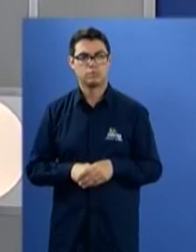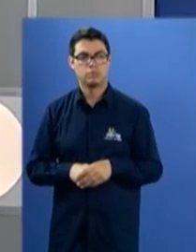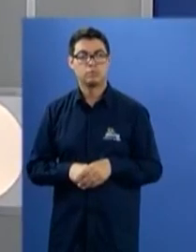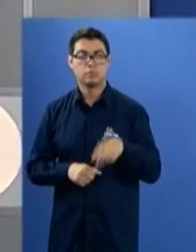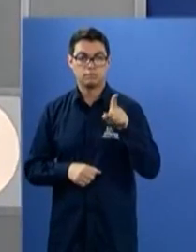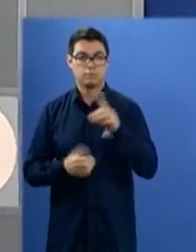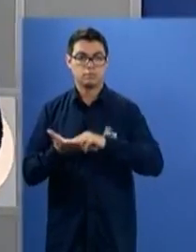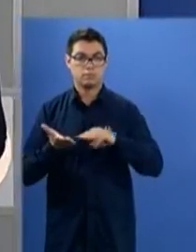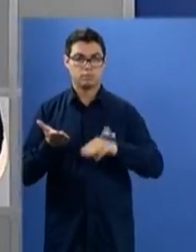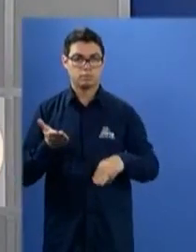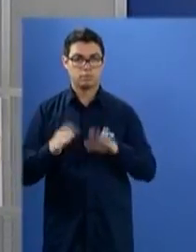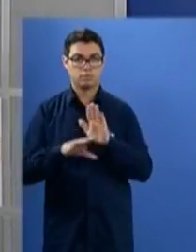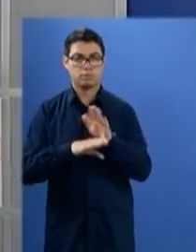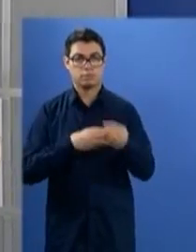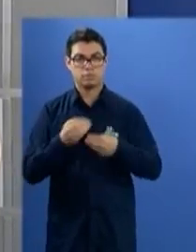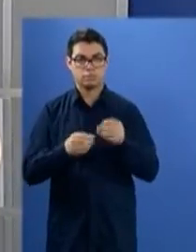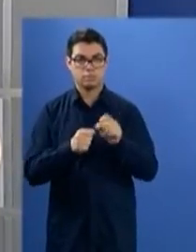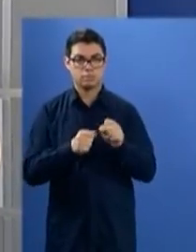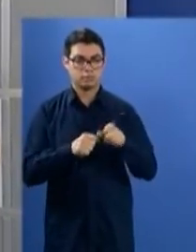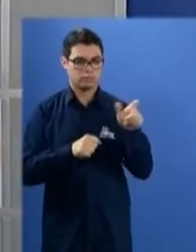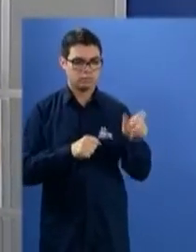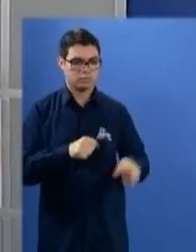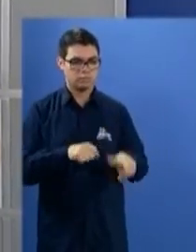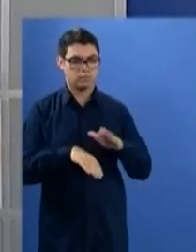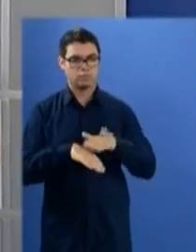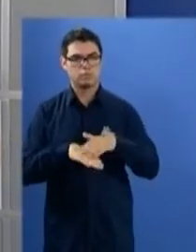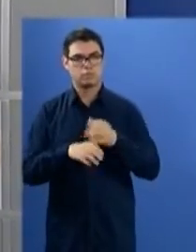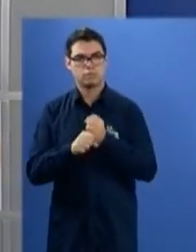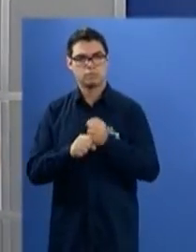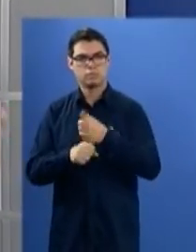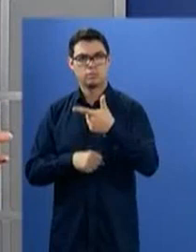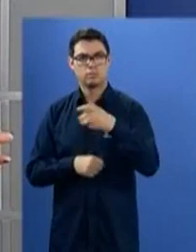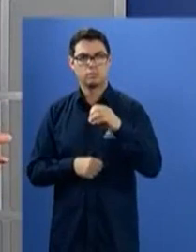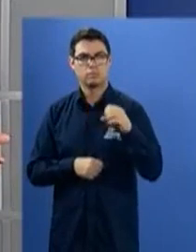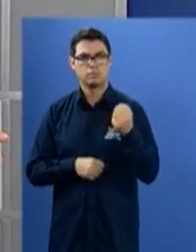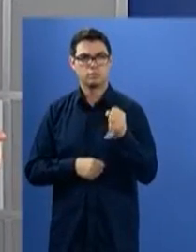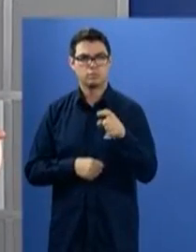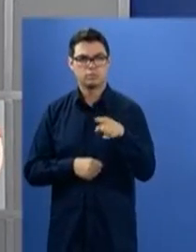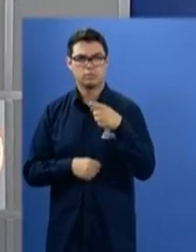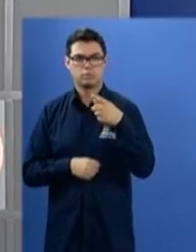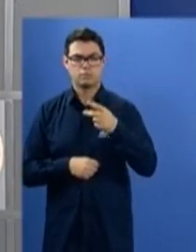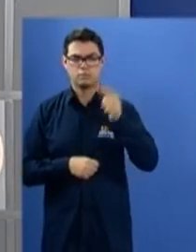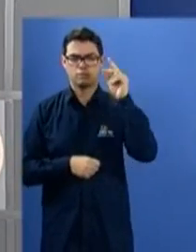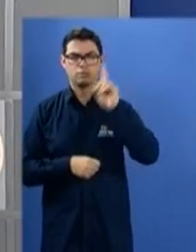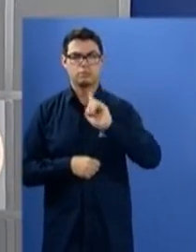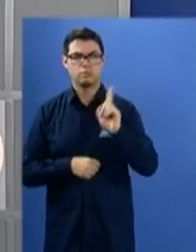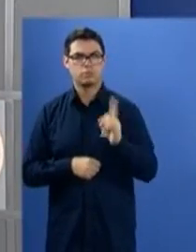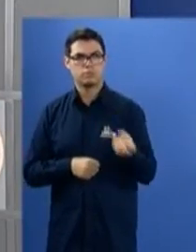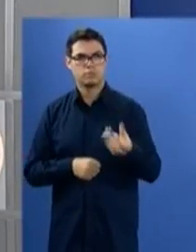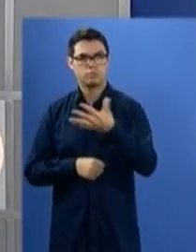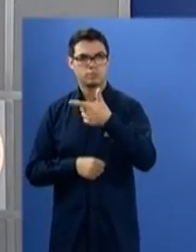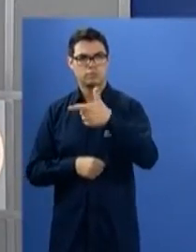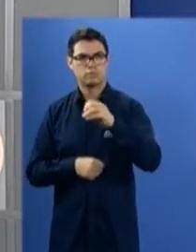Essa metodologia foi desenvolvida lá em 2008, não é tão antiga assim. Ela